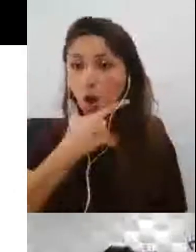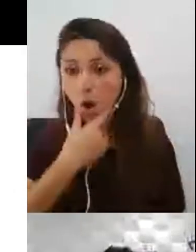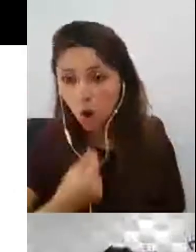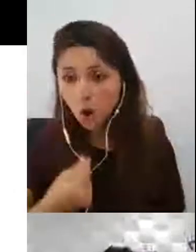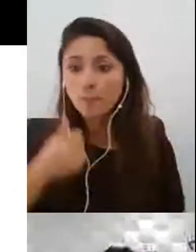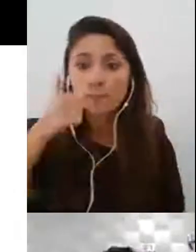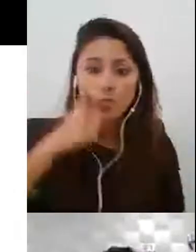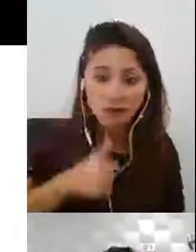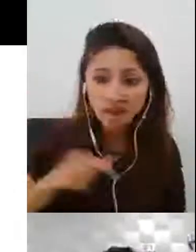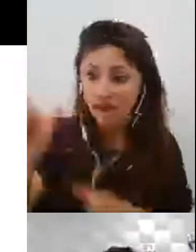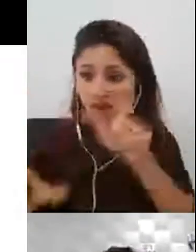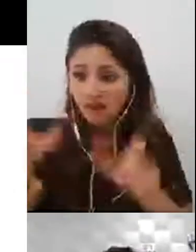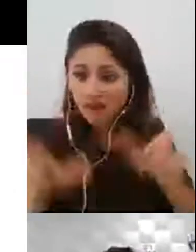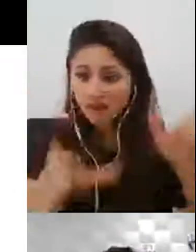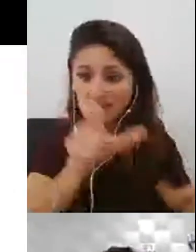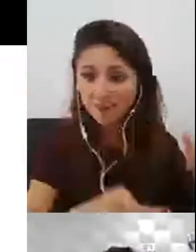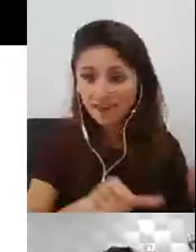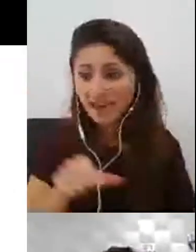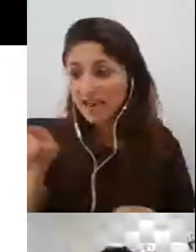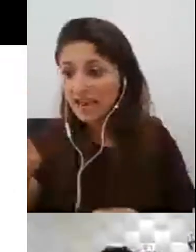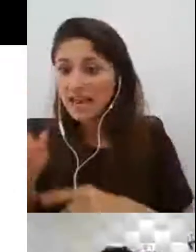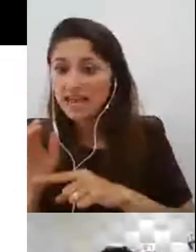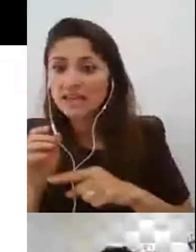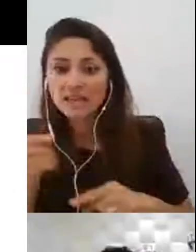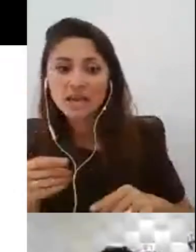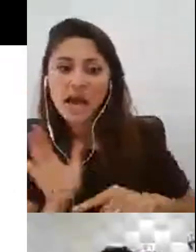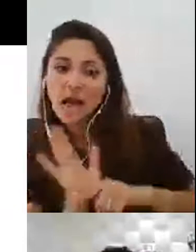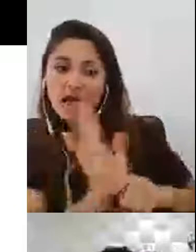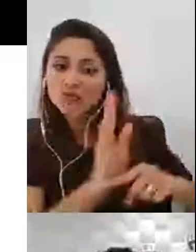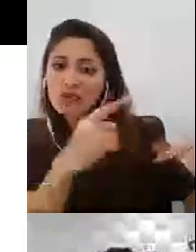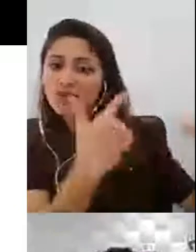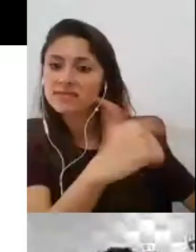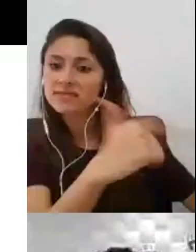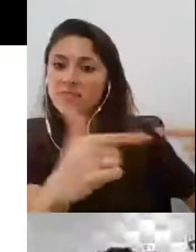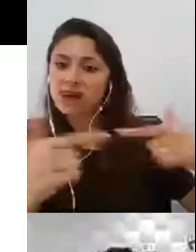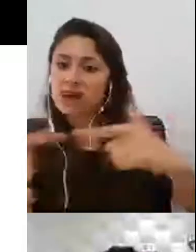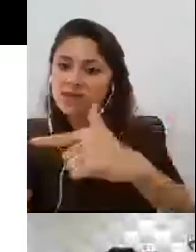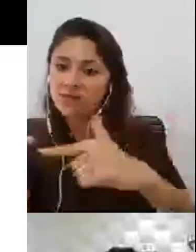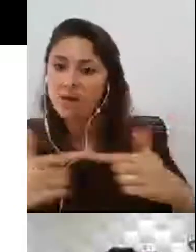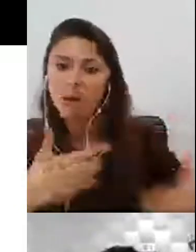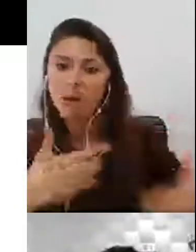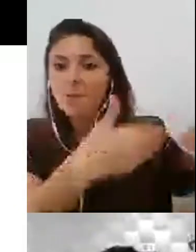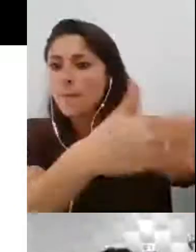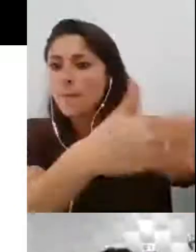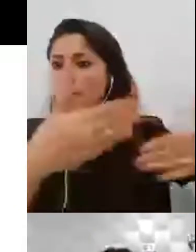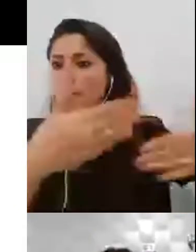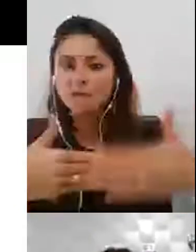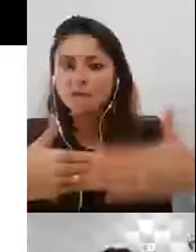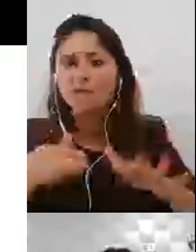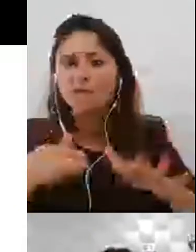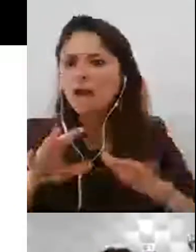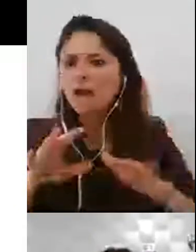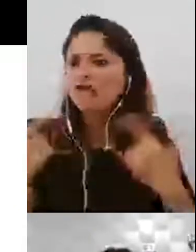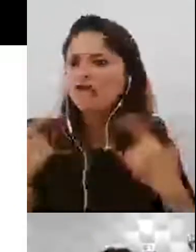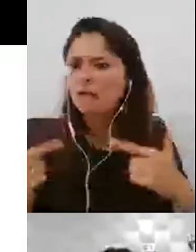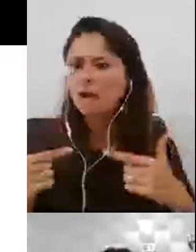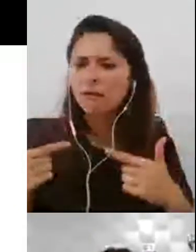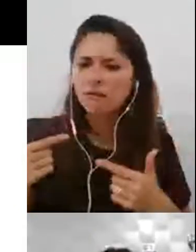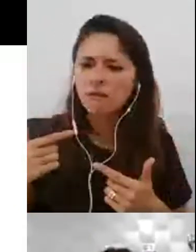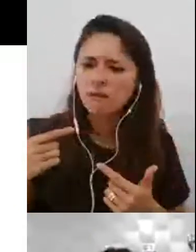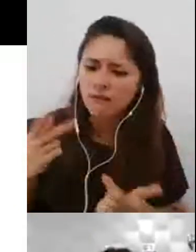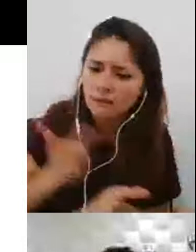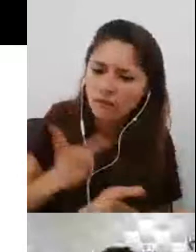todo o processo, e não o homem executando atividades acíclicas, atividades repetitivas. Né? O ciclo de vida